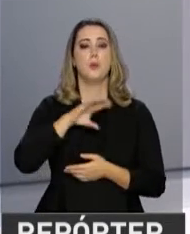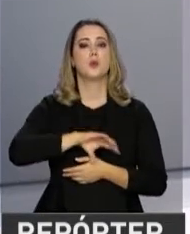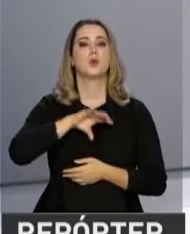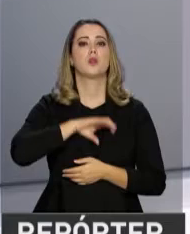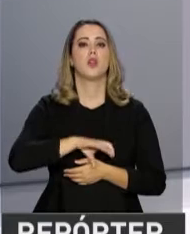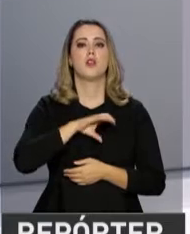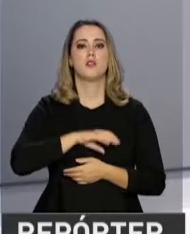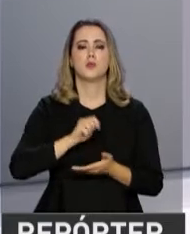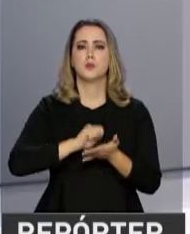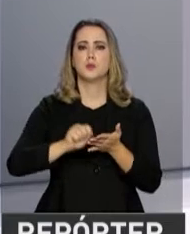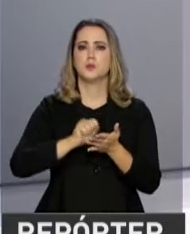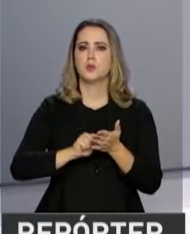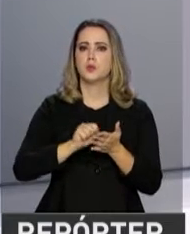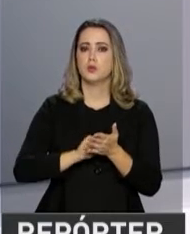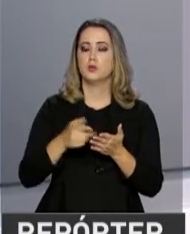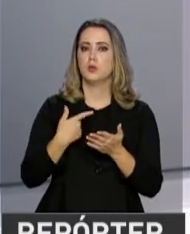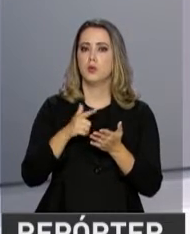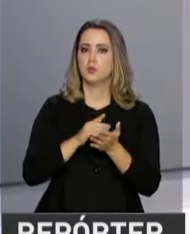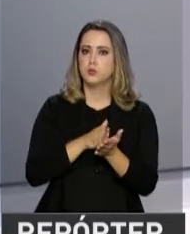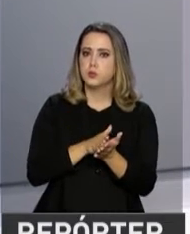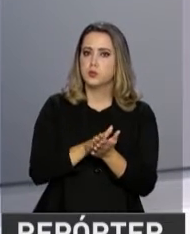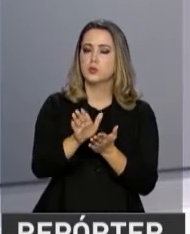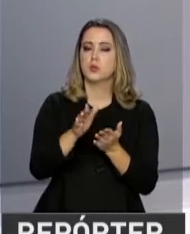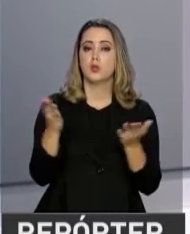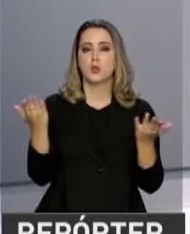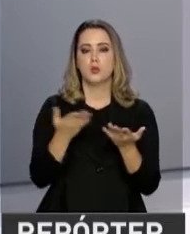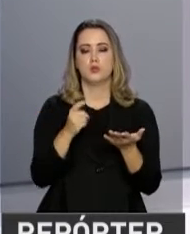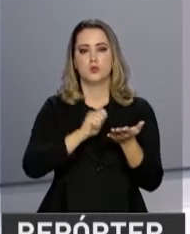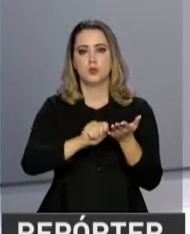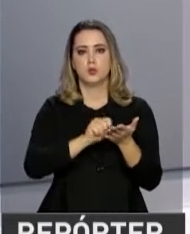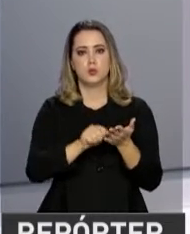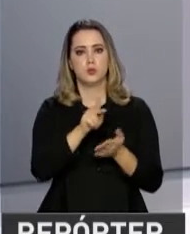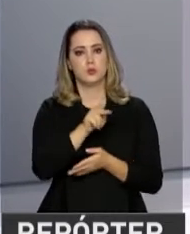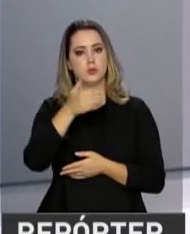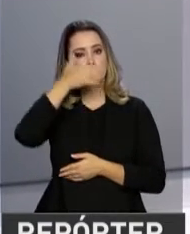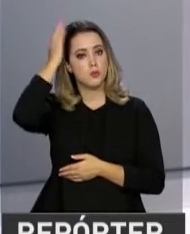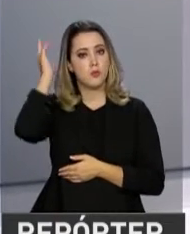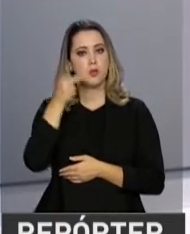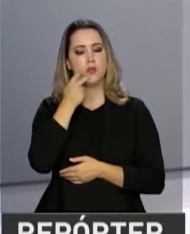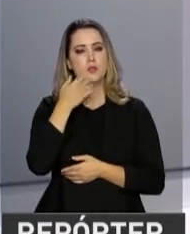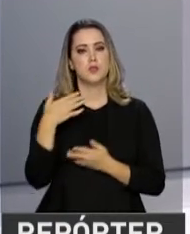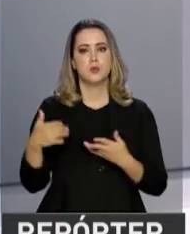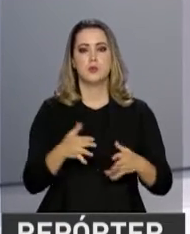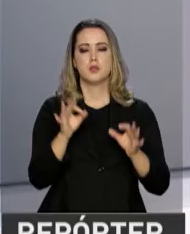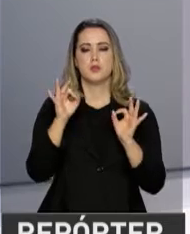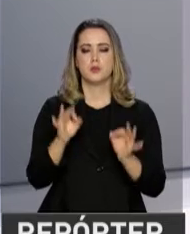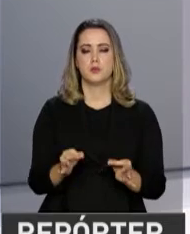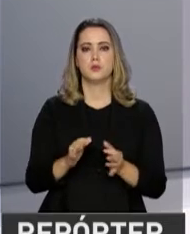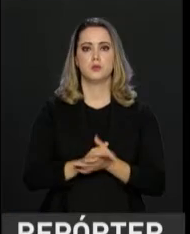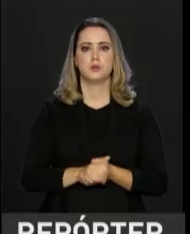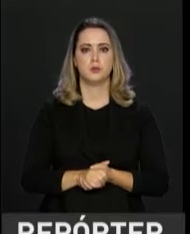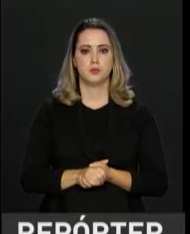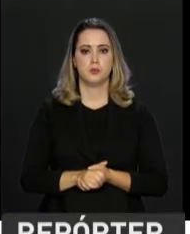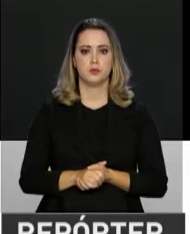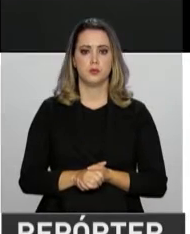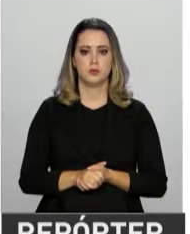hoje um artigo assinado pelo presidente michel temer no texto o presidente afirma que o brasil entrou nos trilhos